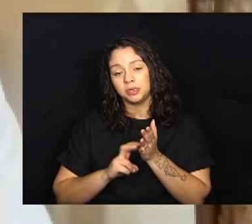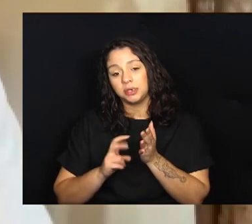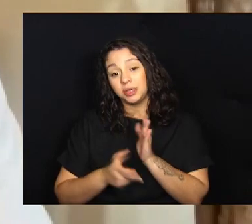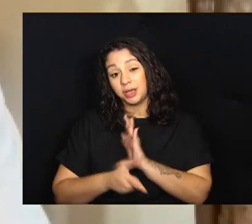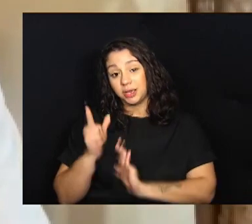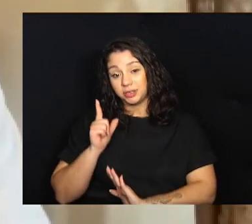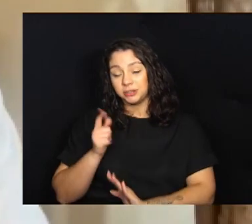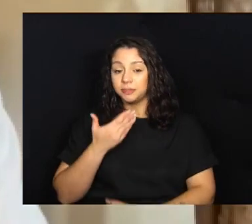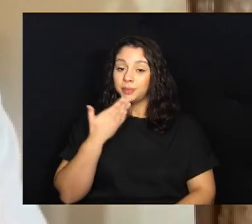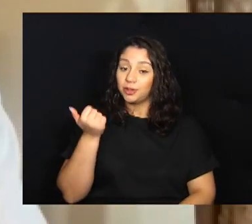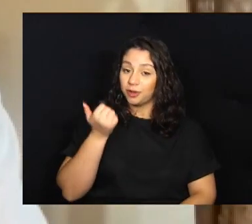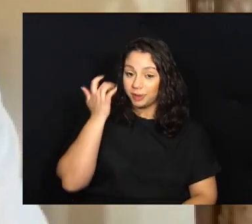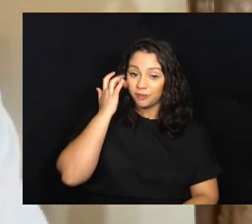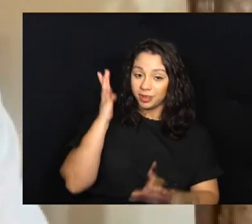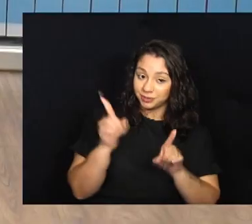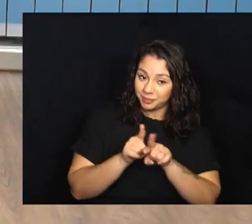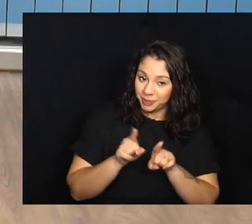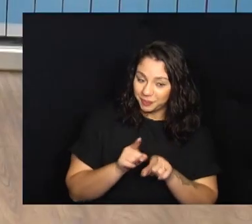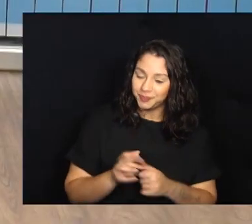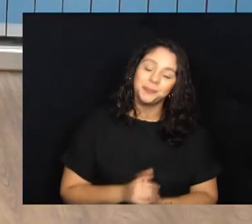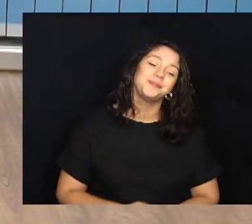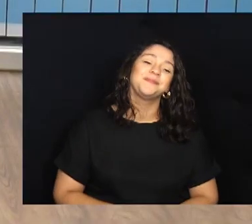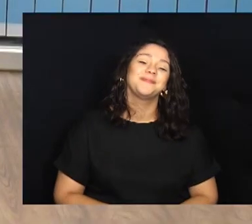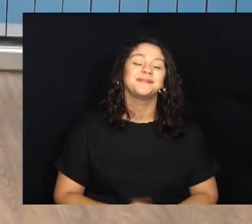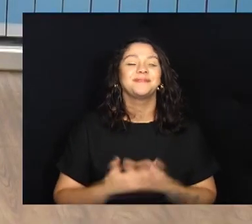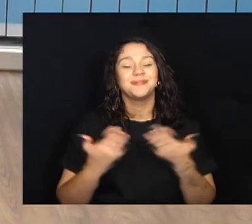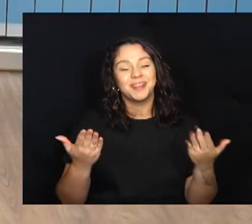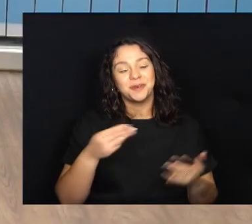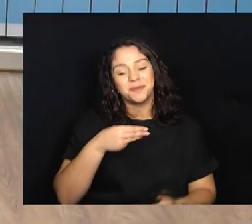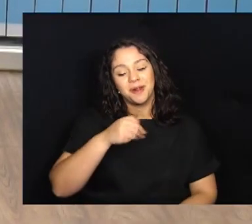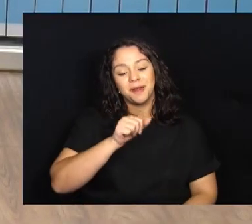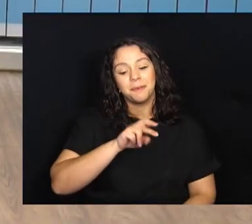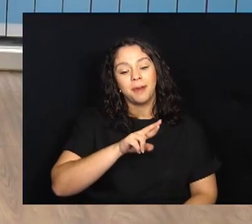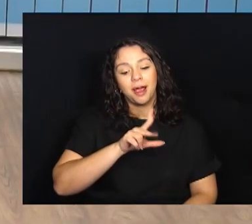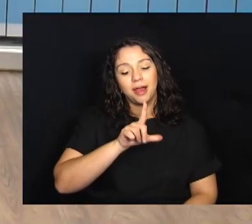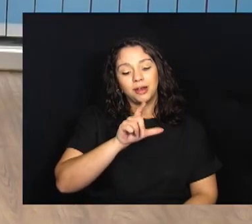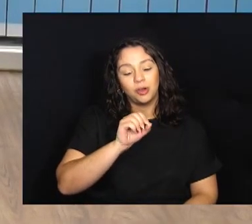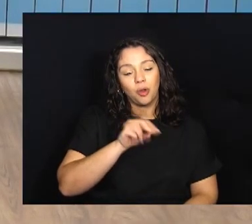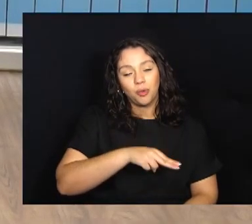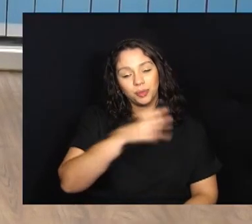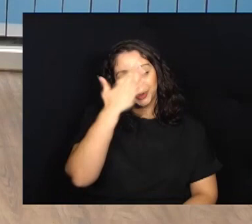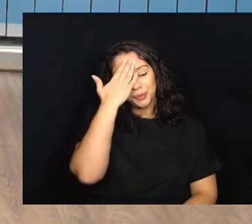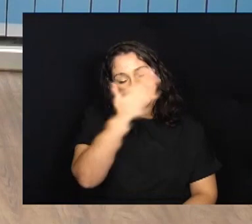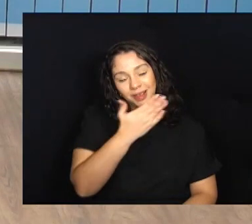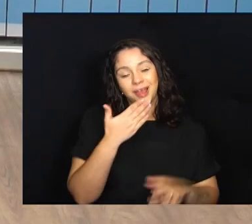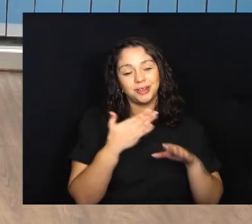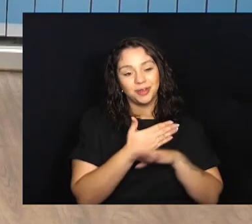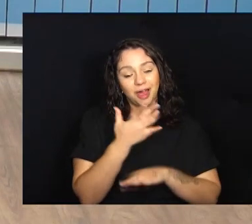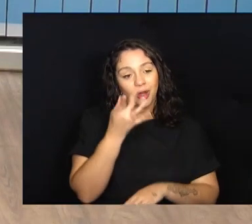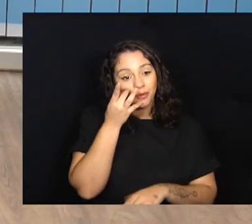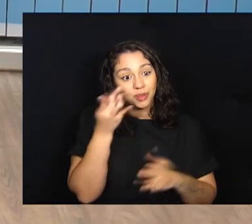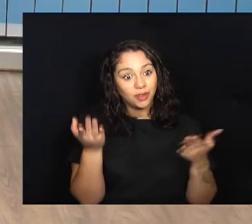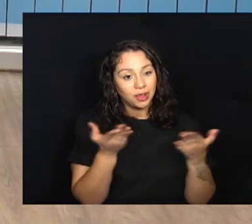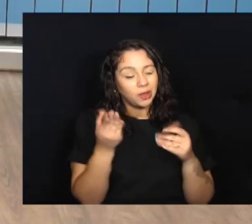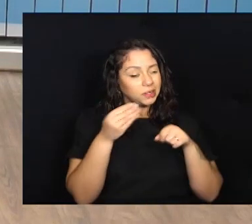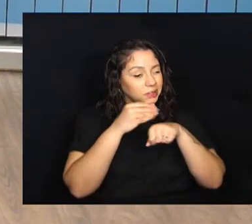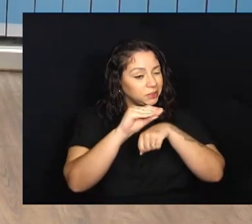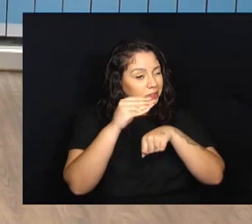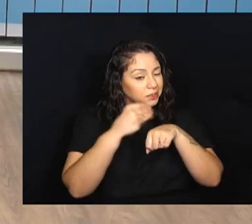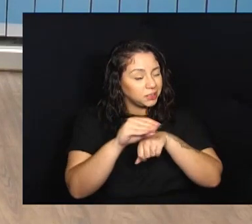mais fácil. Exatamente. Marlon, muito obrigada pela sua participação ao vivo aqui conosco, dicas e